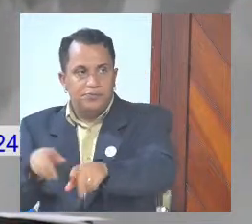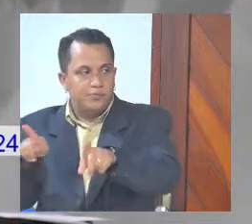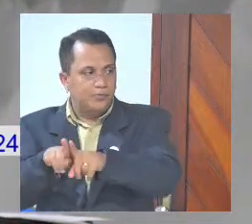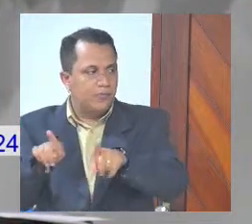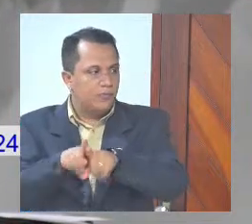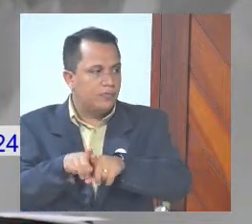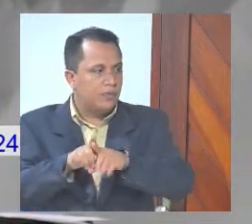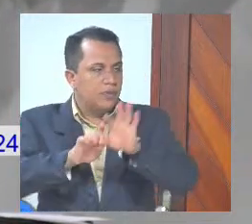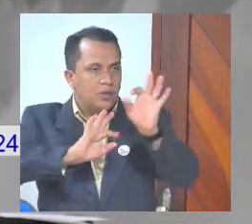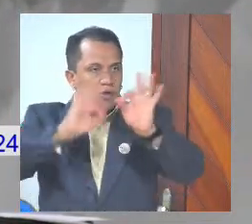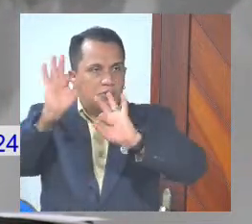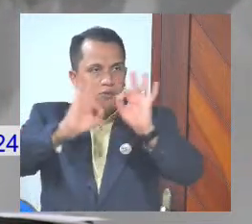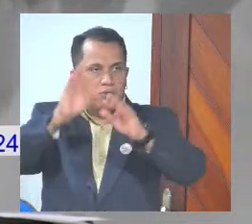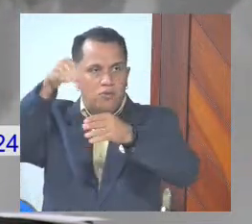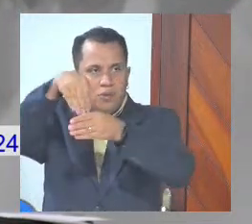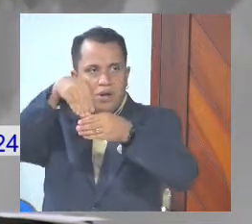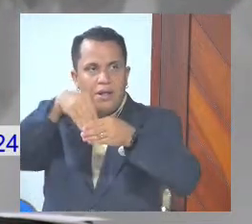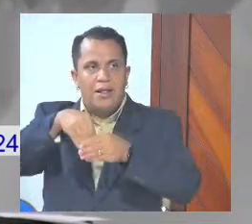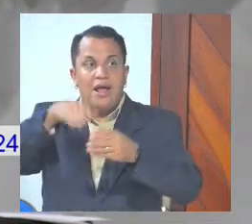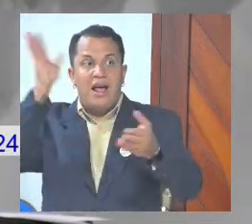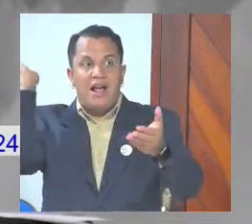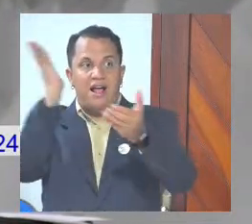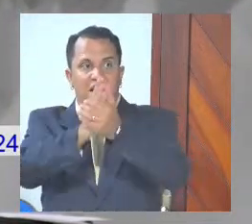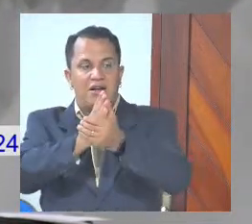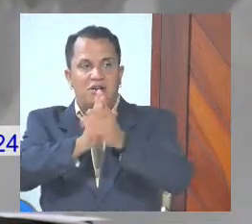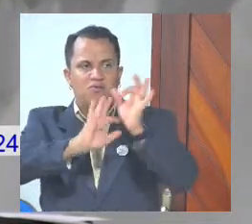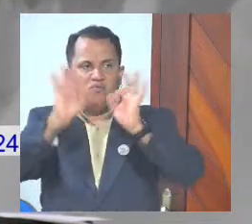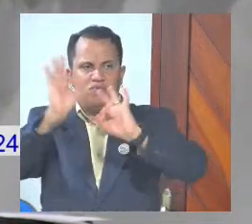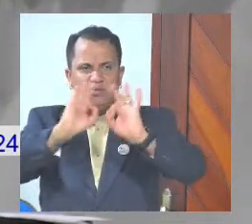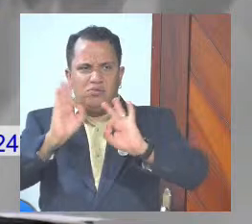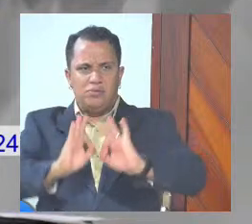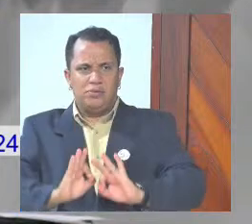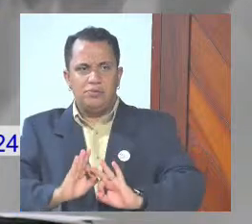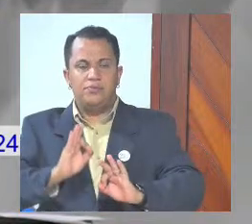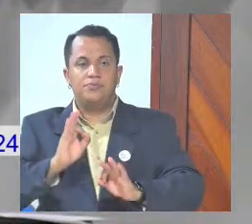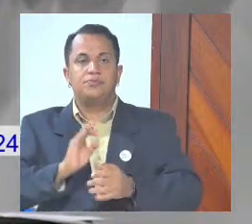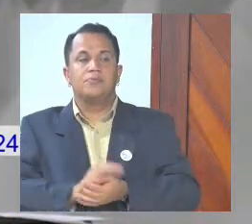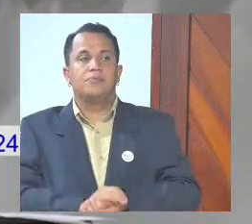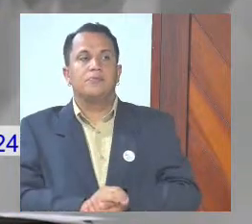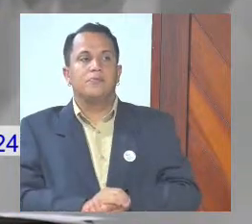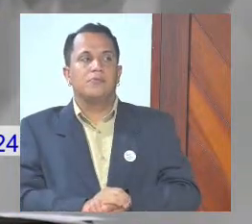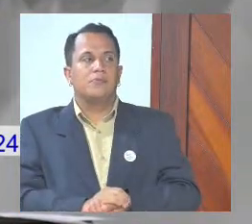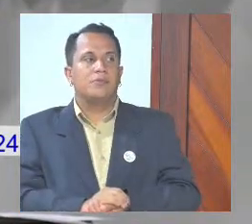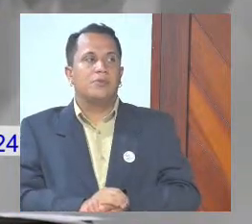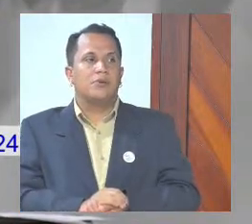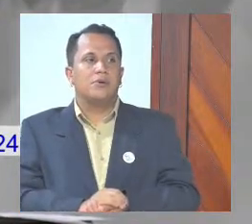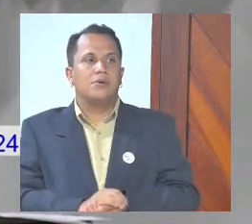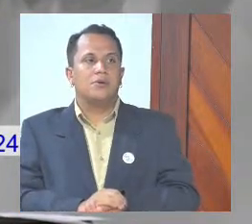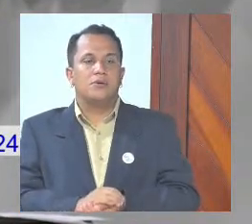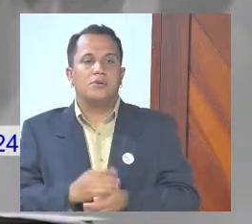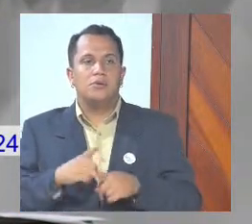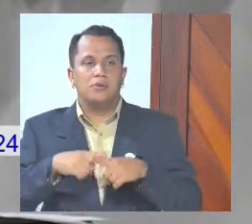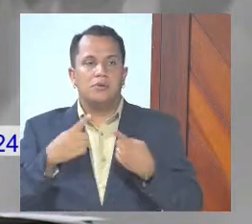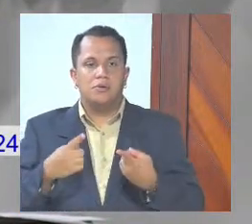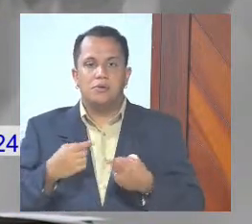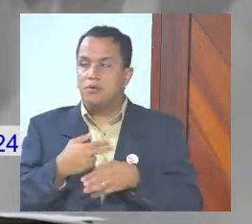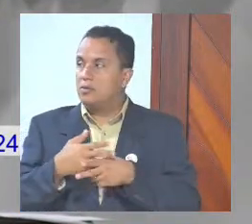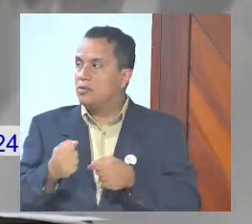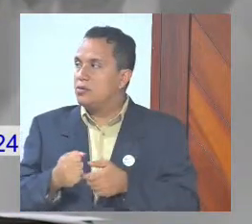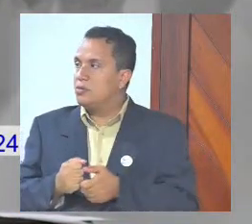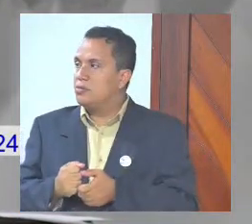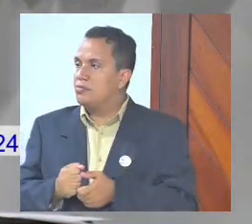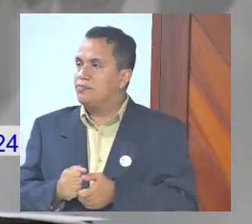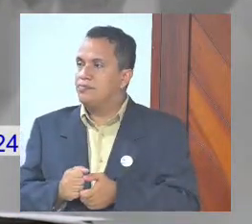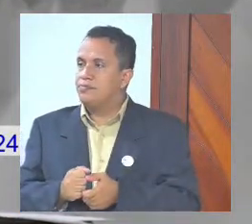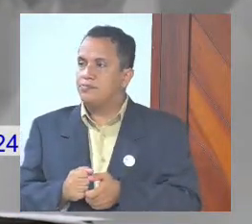uma trama eleitoral. Chega de arranjos, chega de esquema e paliativos. Que